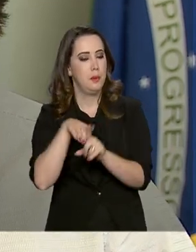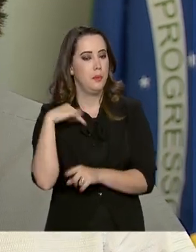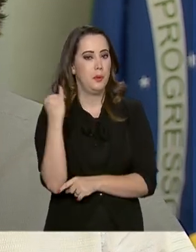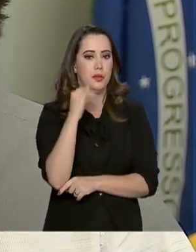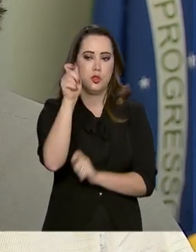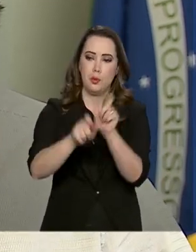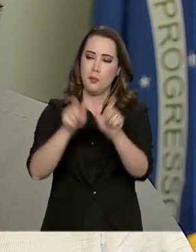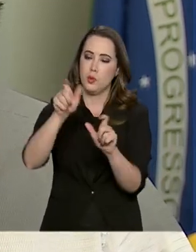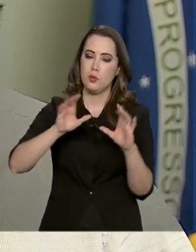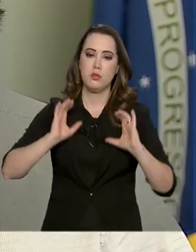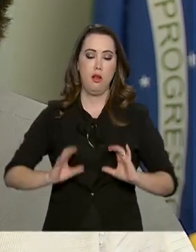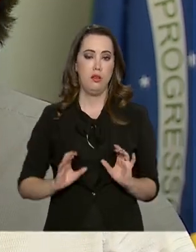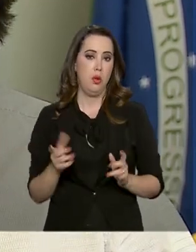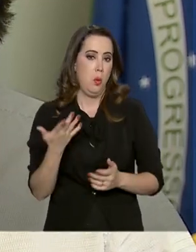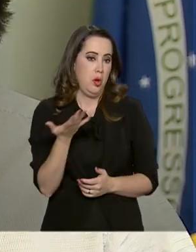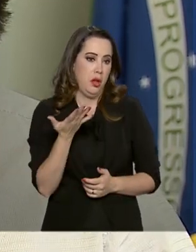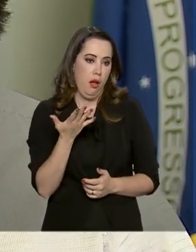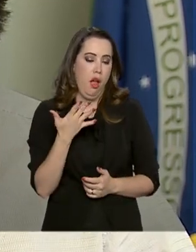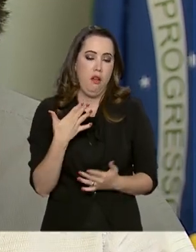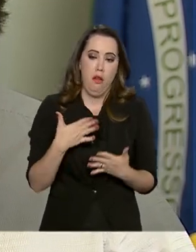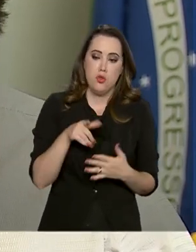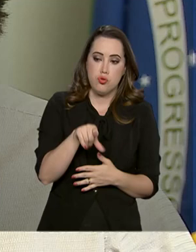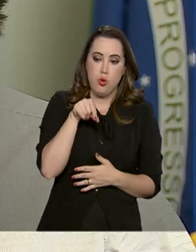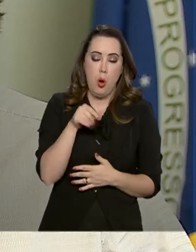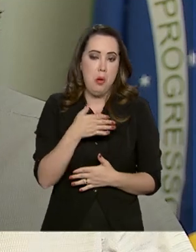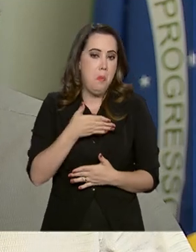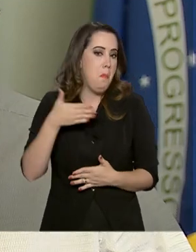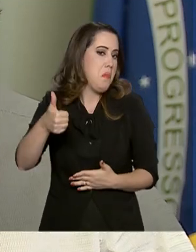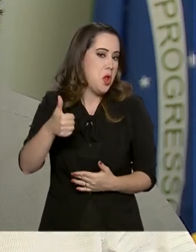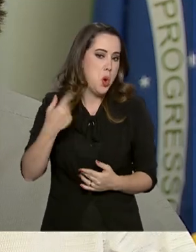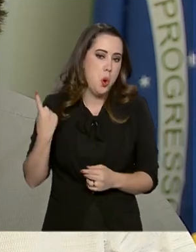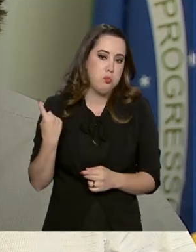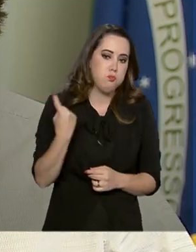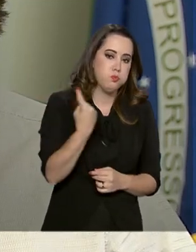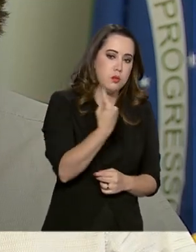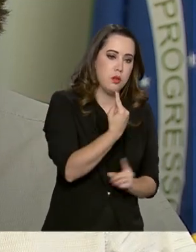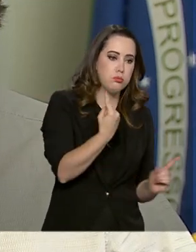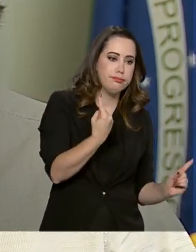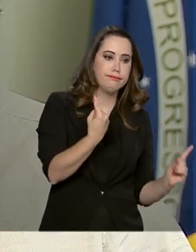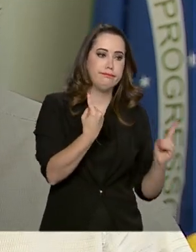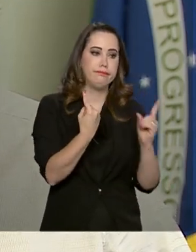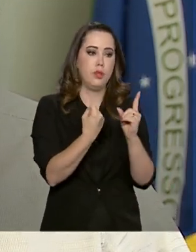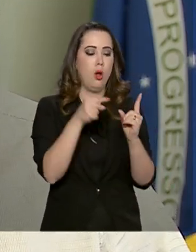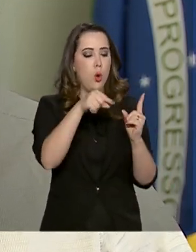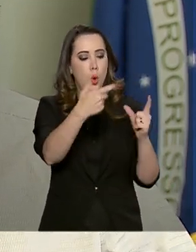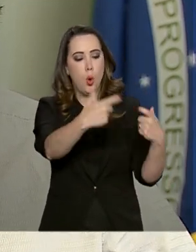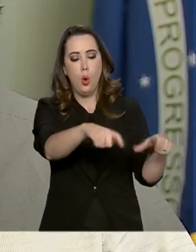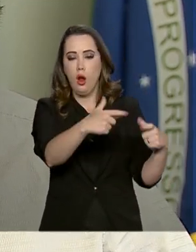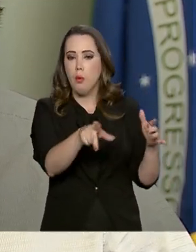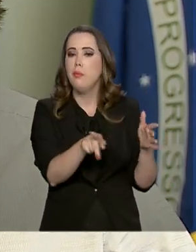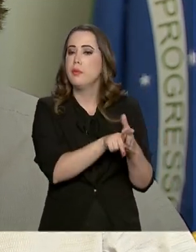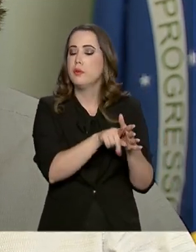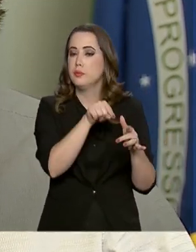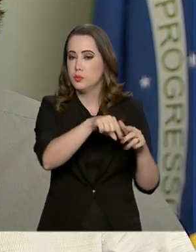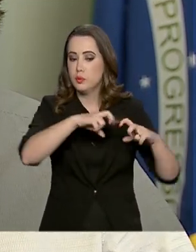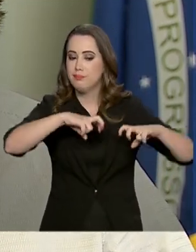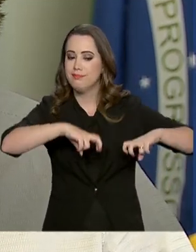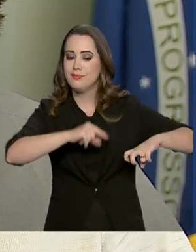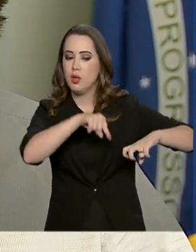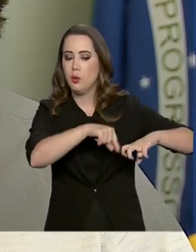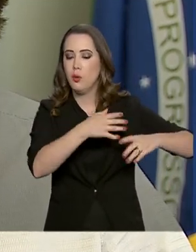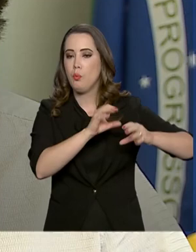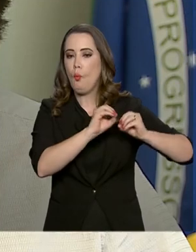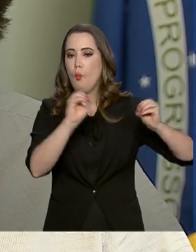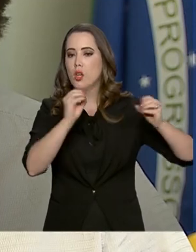cidadão que por opção ou por falta de acesso prefere ser atendido num canal presencial uma unidade de atendimento que essas unidades de